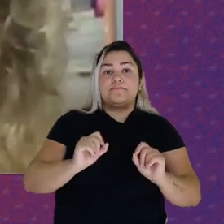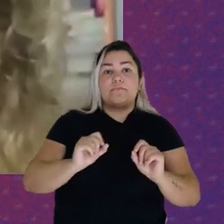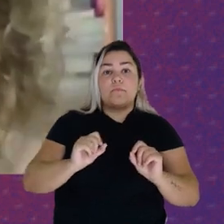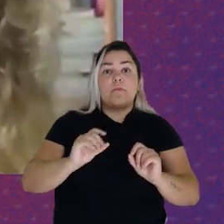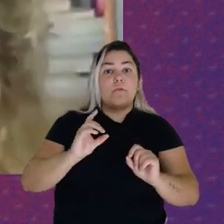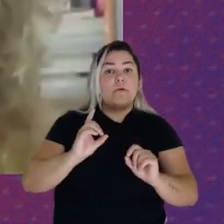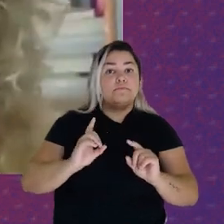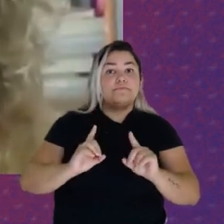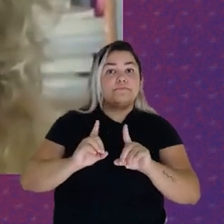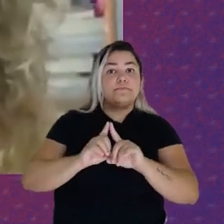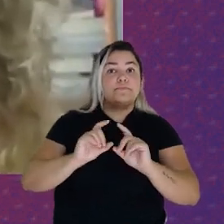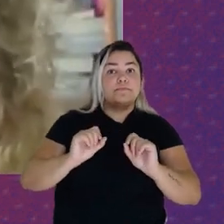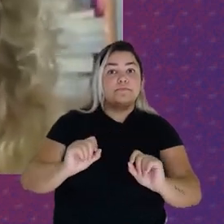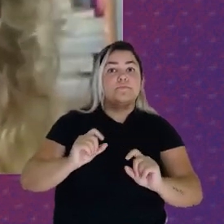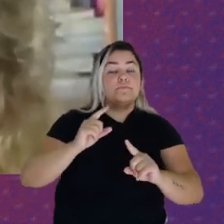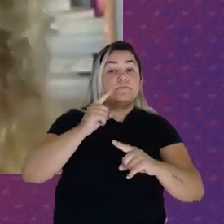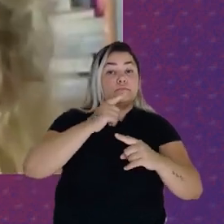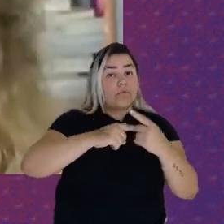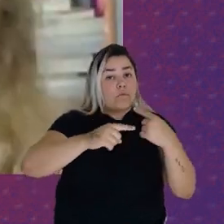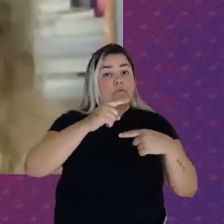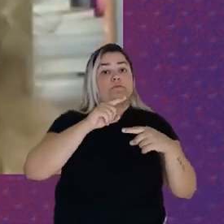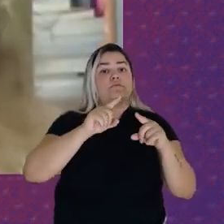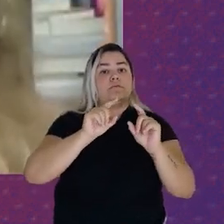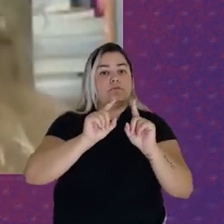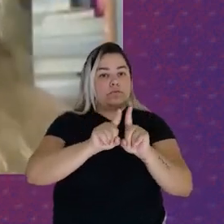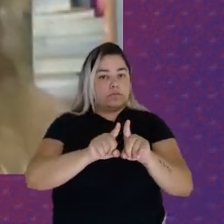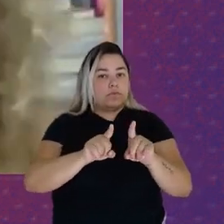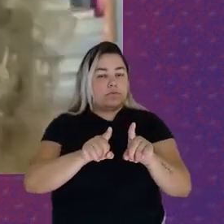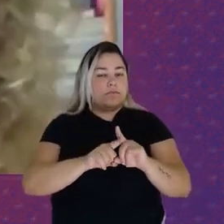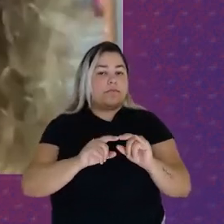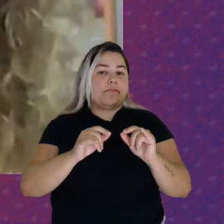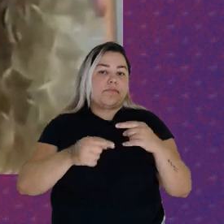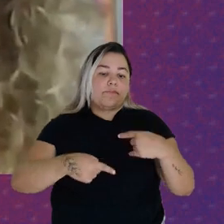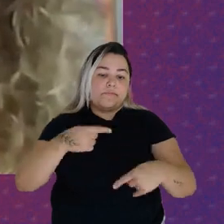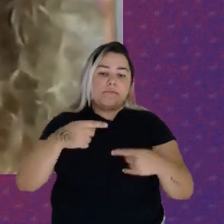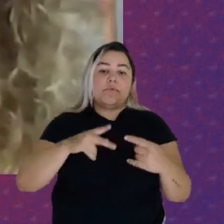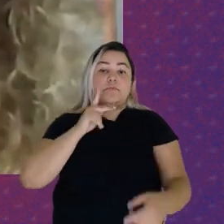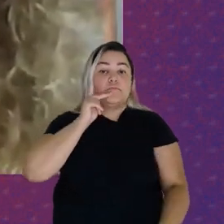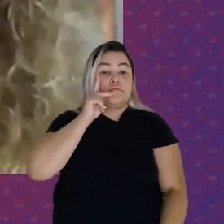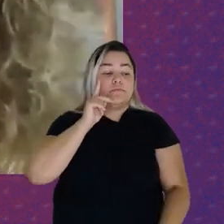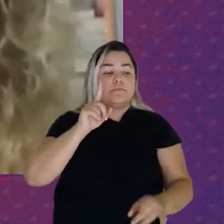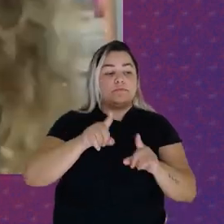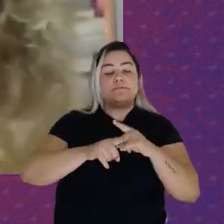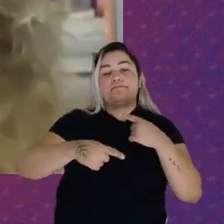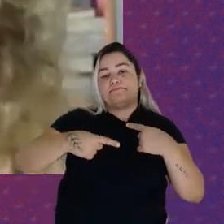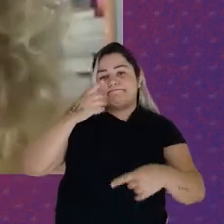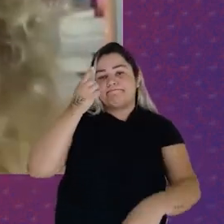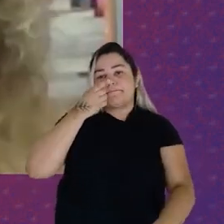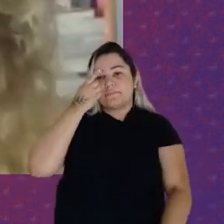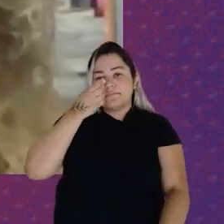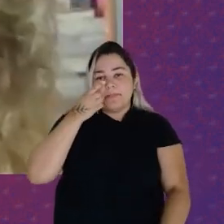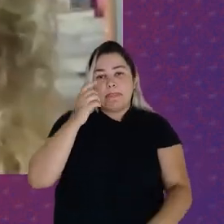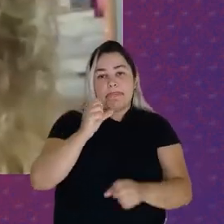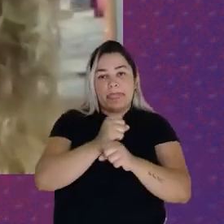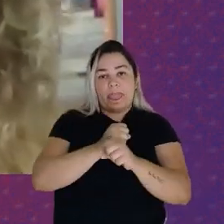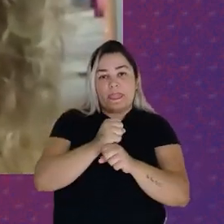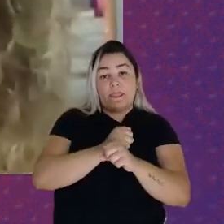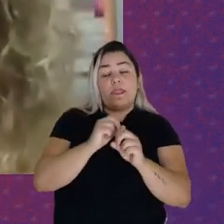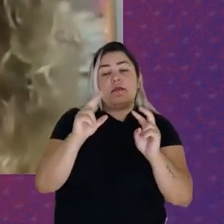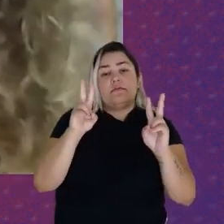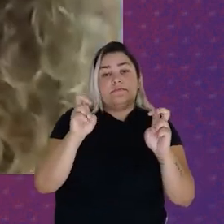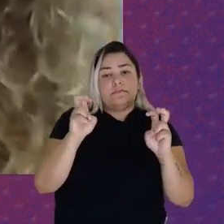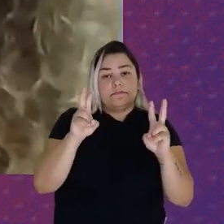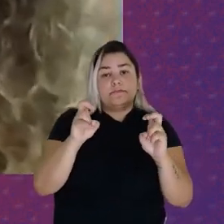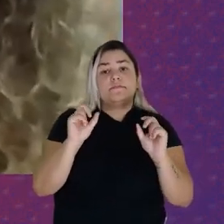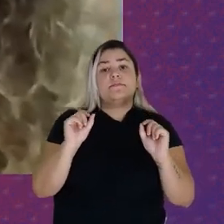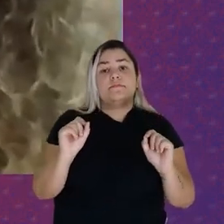Trabalhadores, construiu várias figuras políticas que hoje são vereadoras e estão disputando para ser deputadas esse ano. Mas o nosso tema hoje,